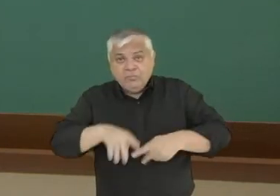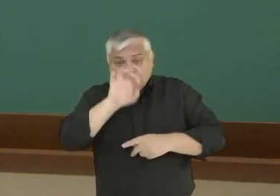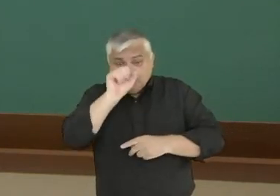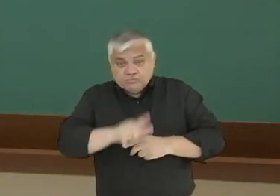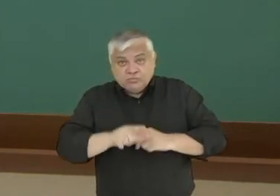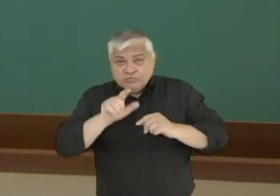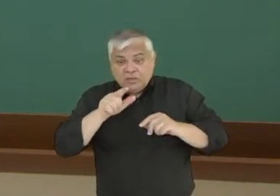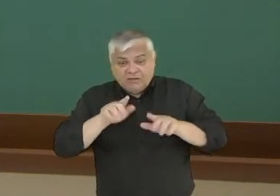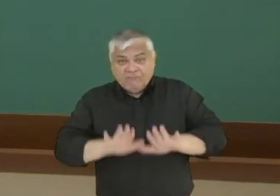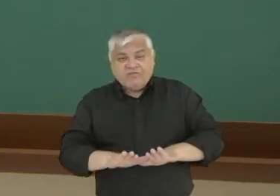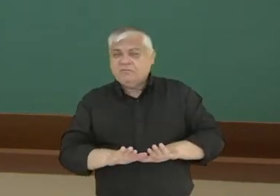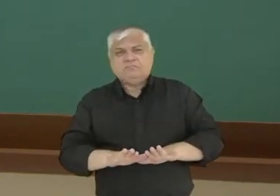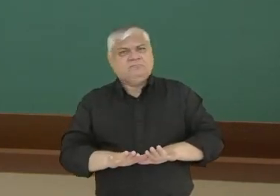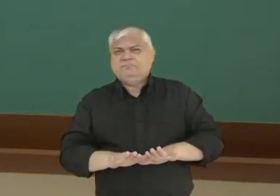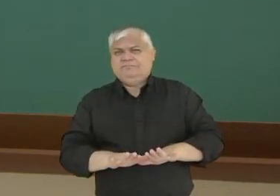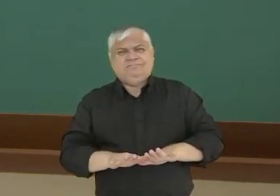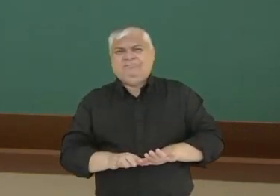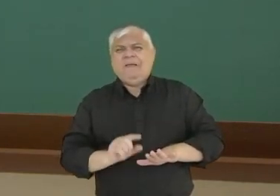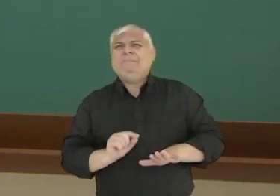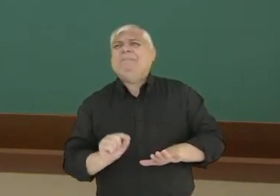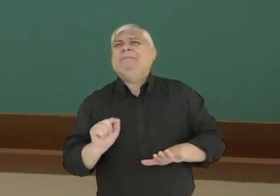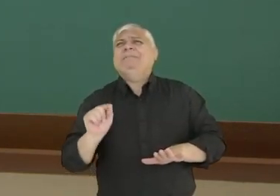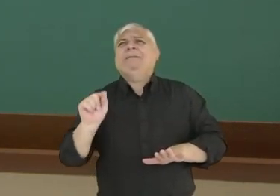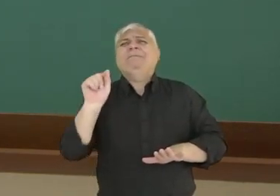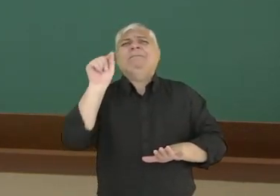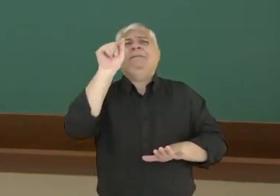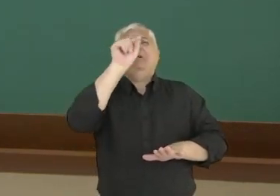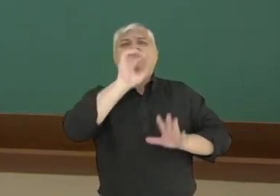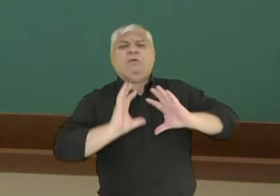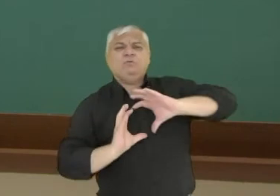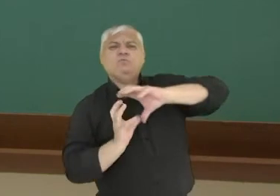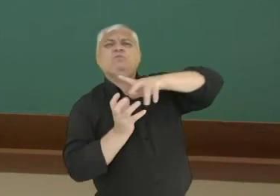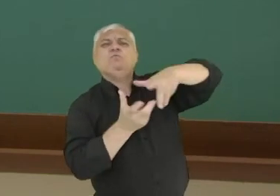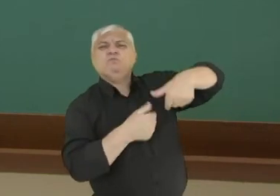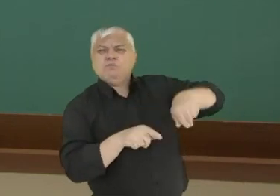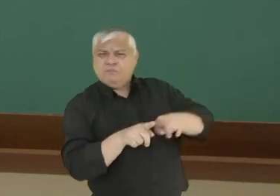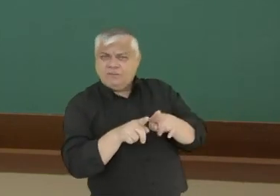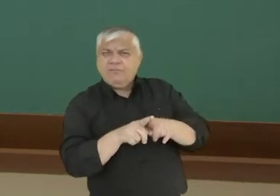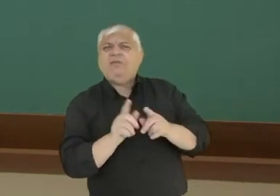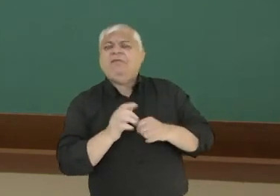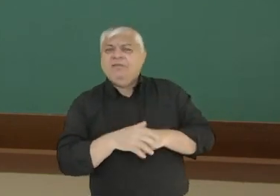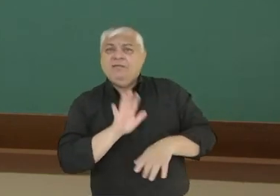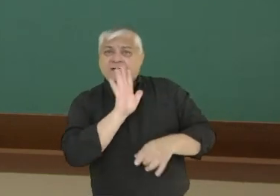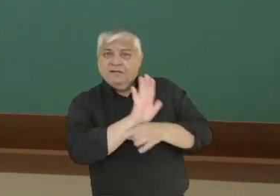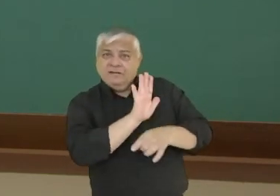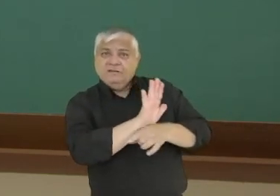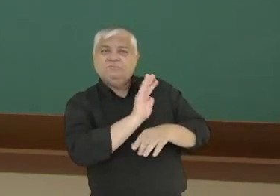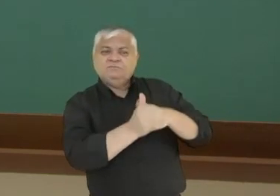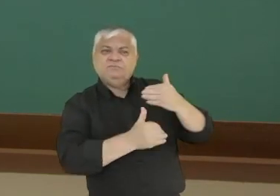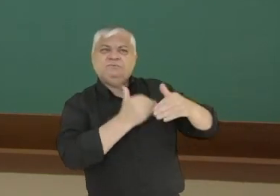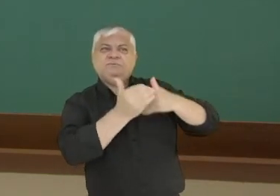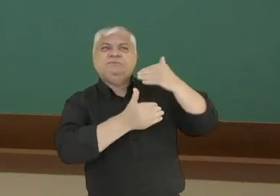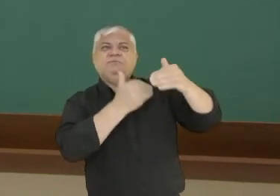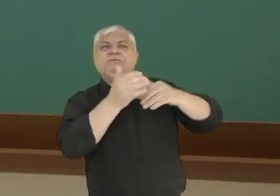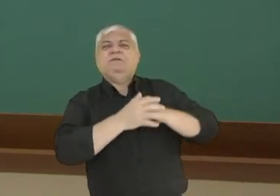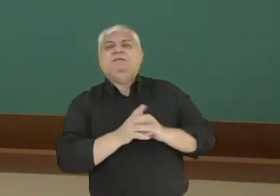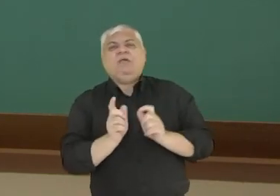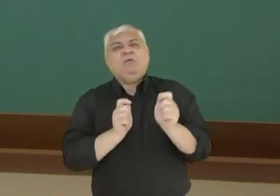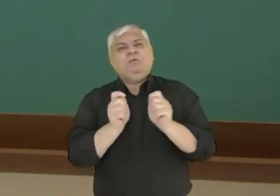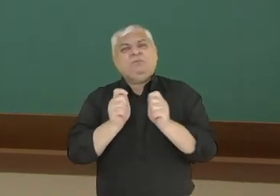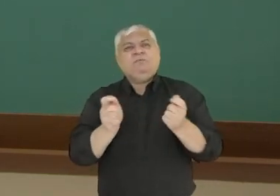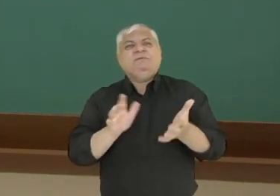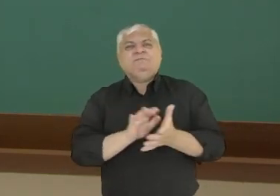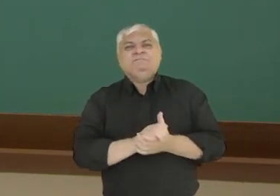sul Mas para outros lugares do mundo também então e acaba contribuindo muito para o desenvolvimento da economia